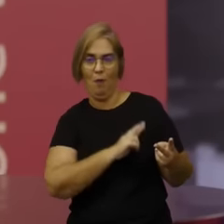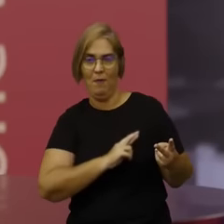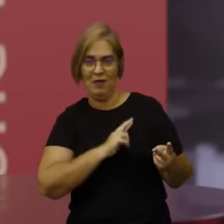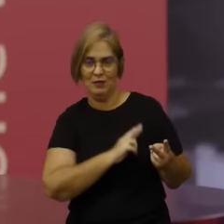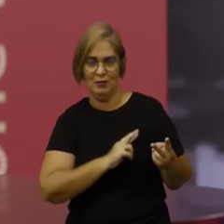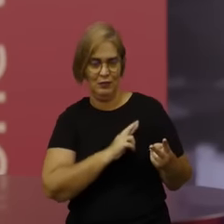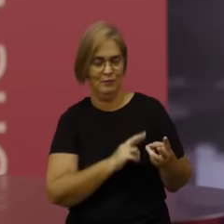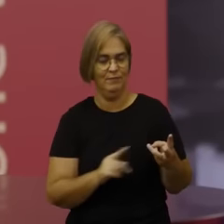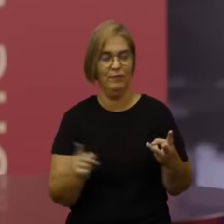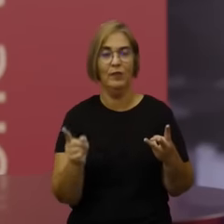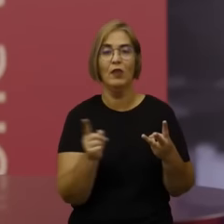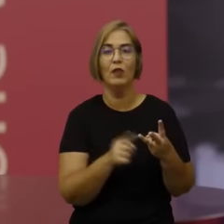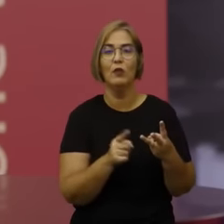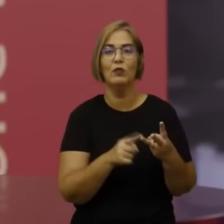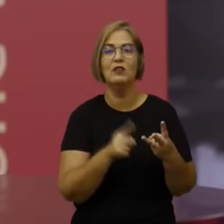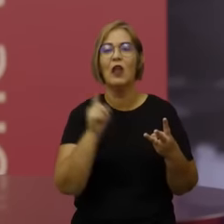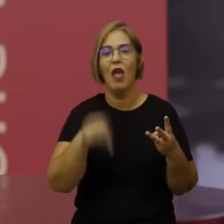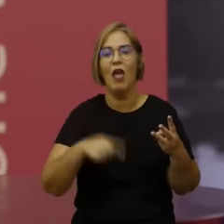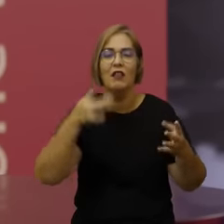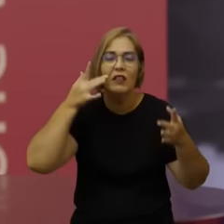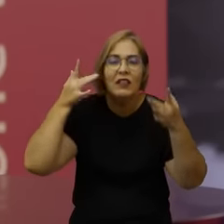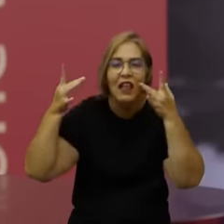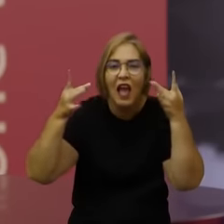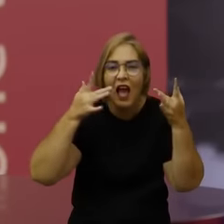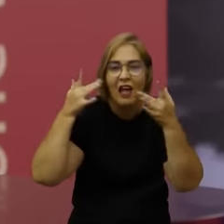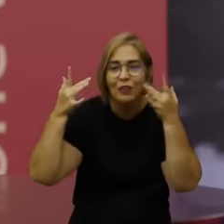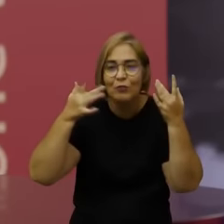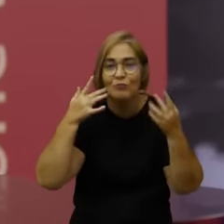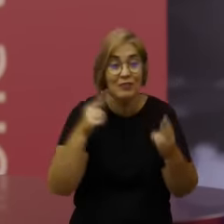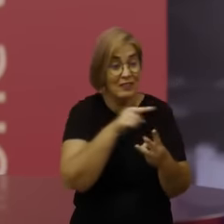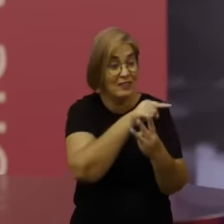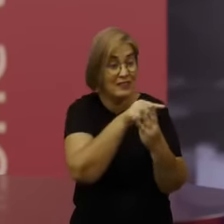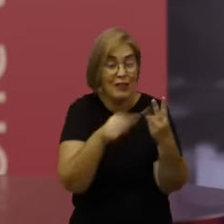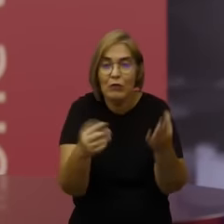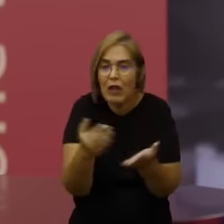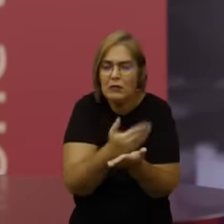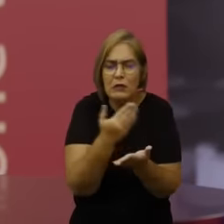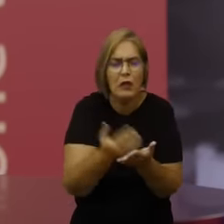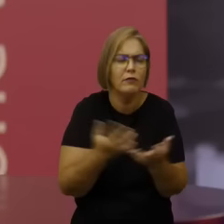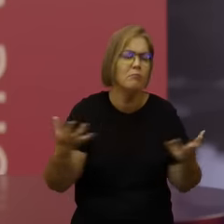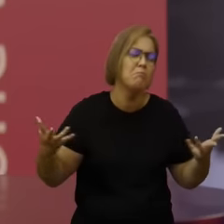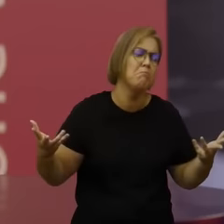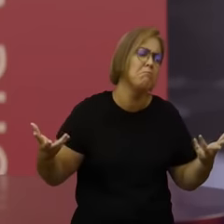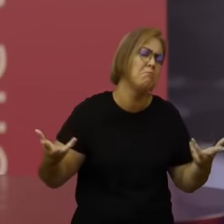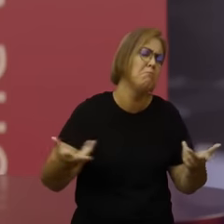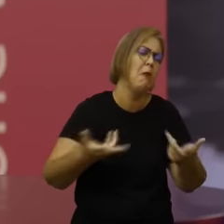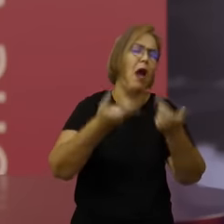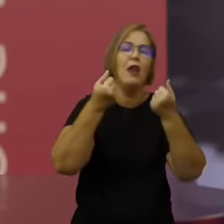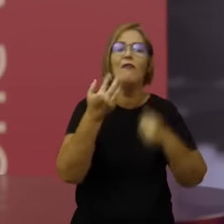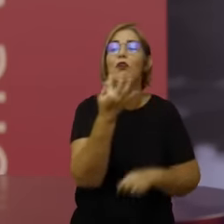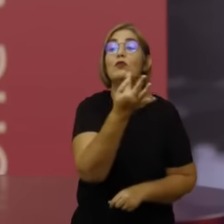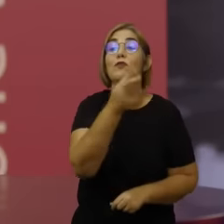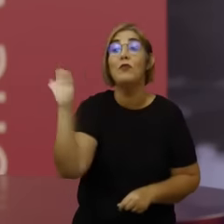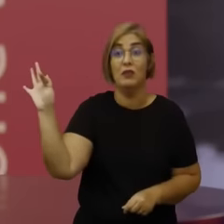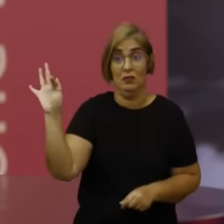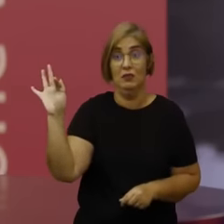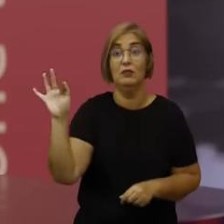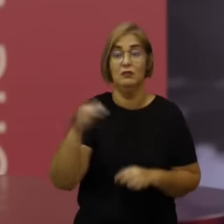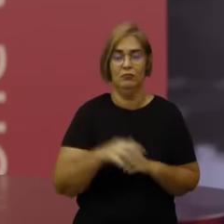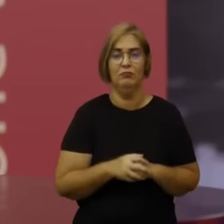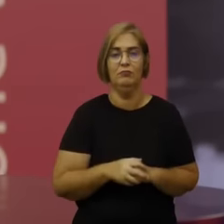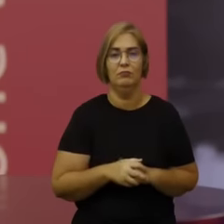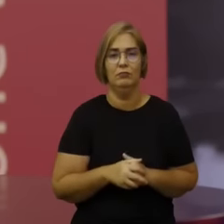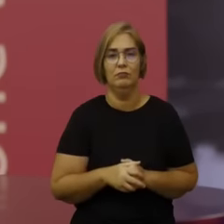Calígula é uma peça teatral. Três obras, absolutamente obras primas da literatura francesa contemporânea também.